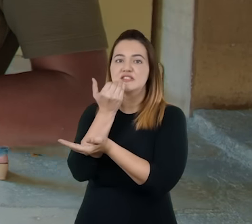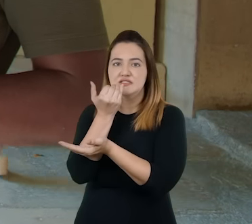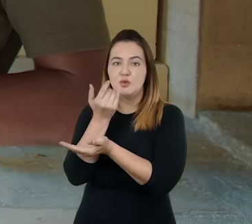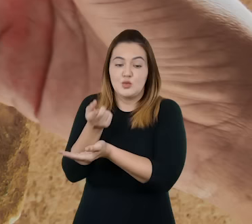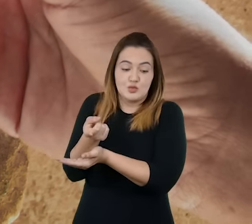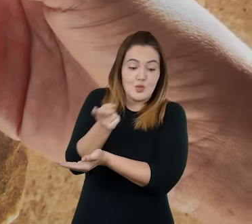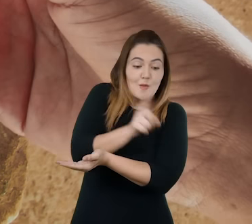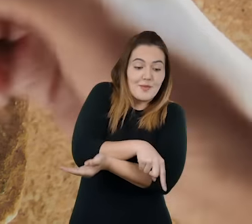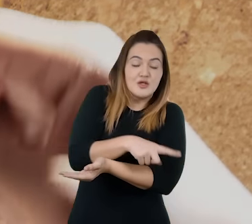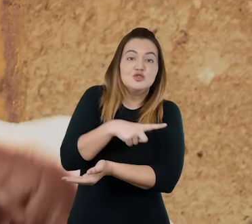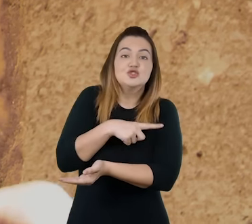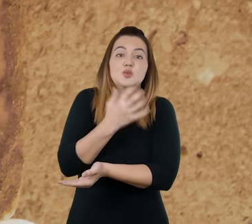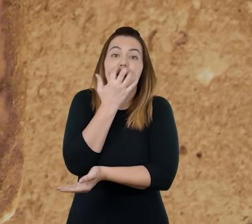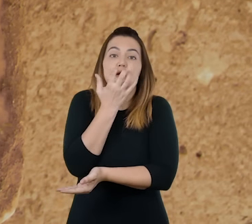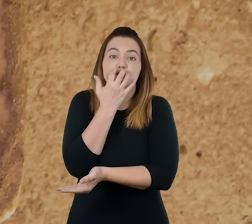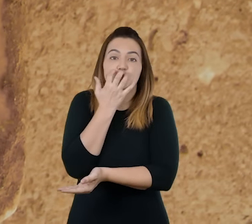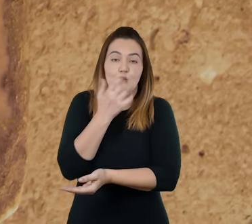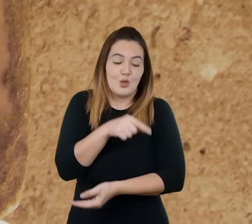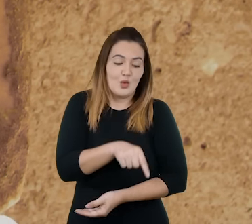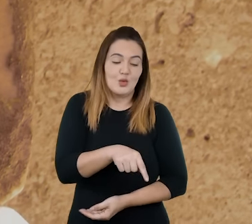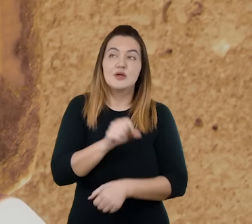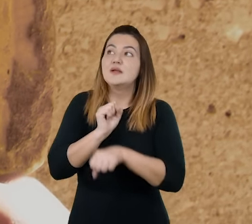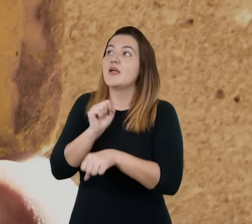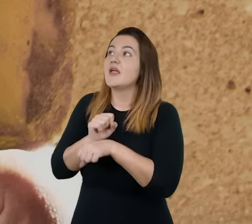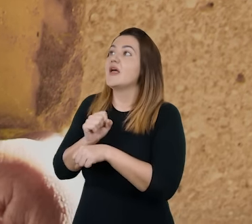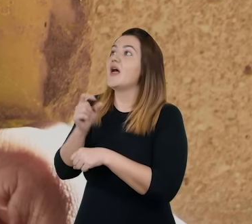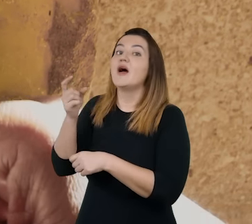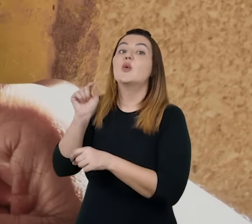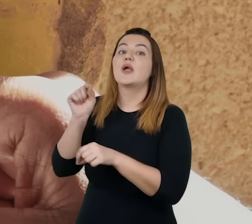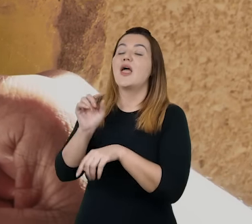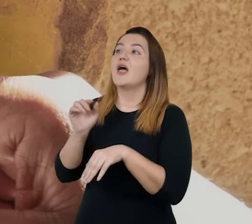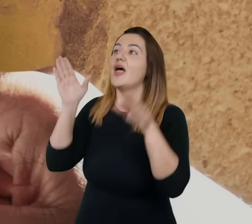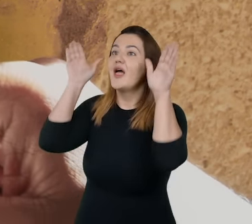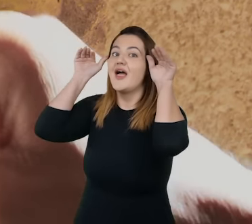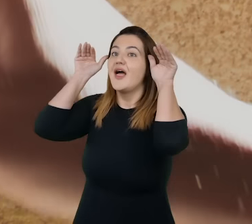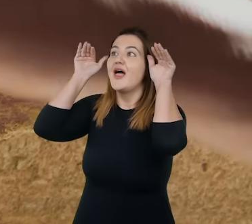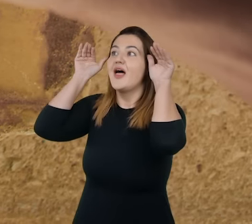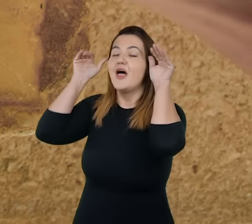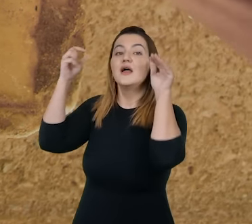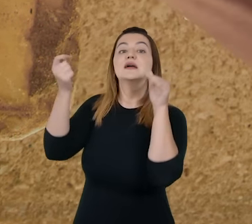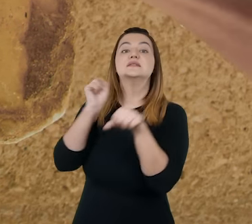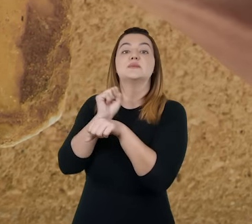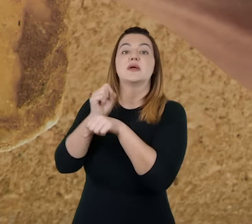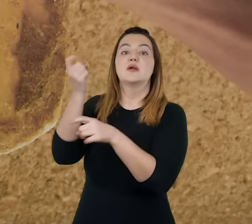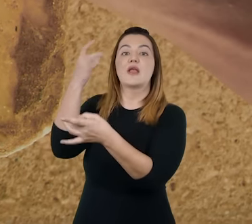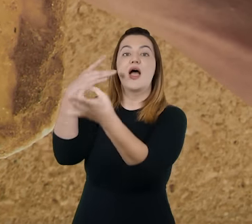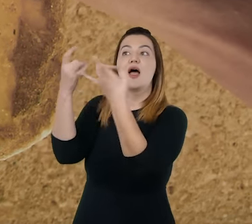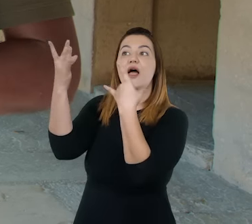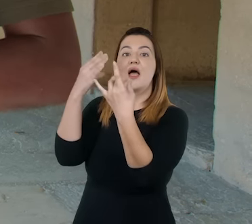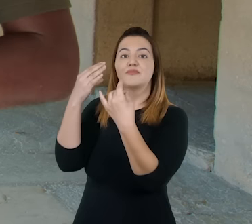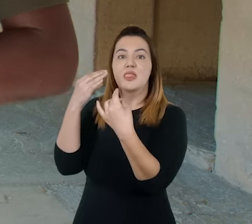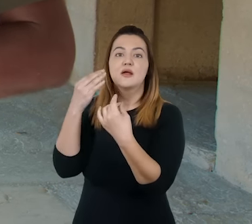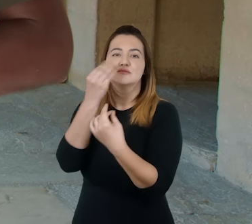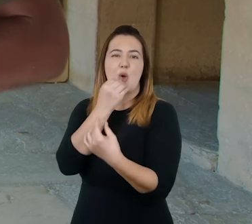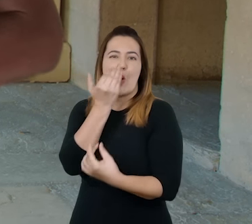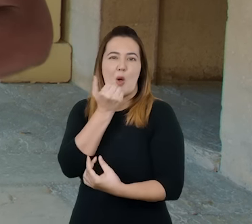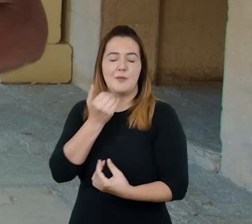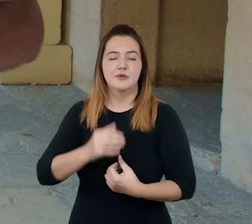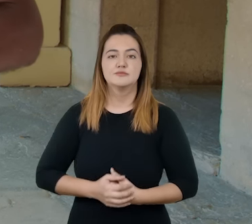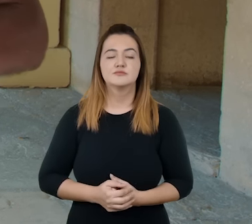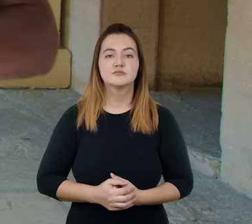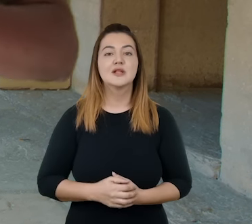de todo esse ambiente há um cachorro esperando as migalhas que caem da mesa da sua dona. Isso me